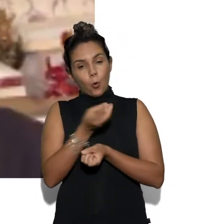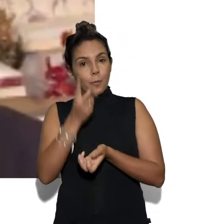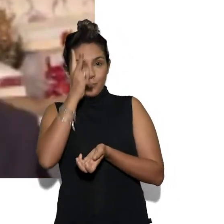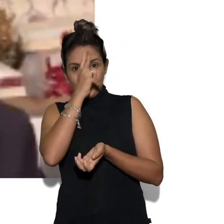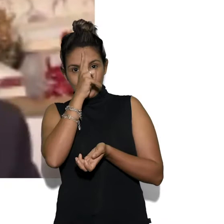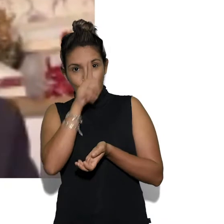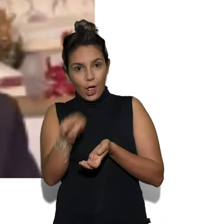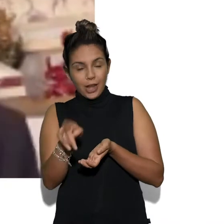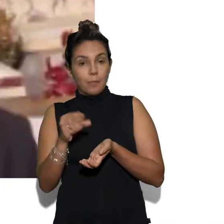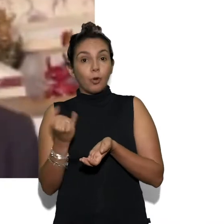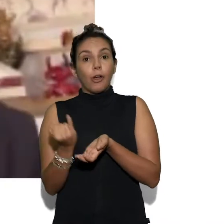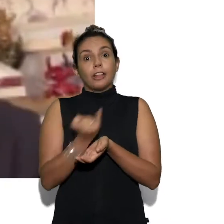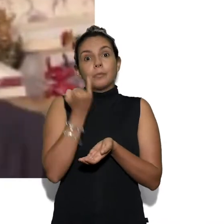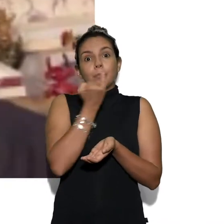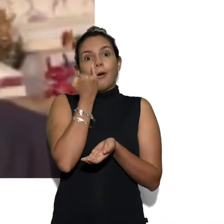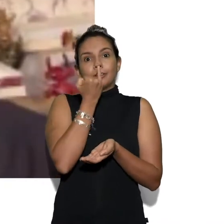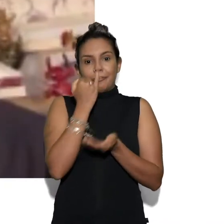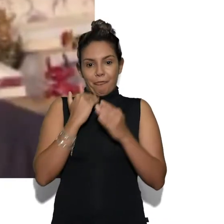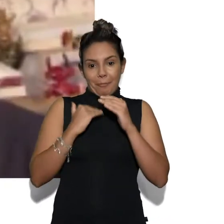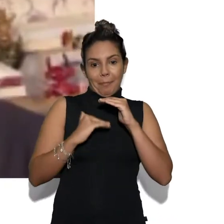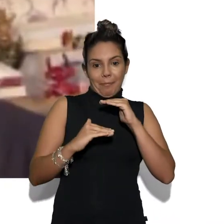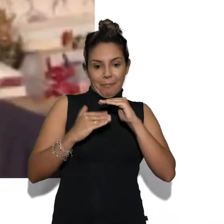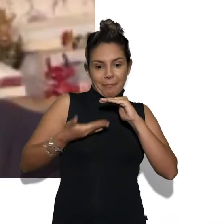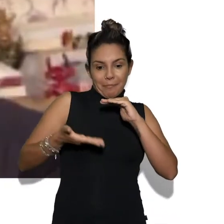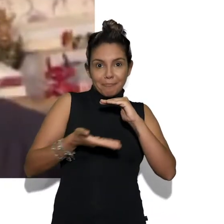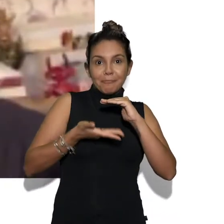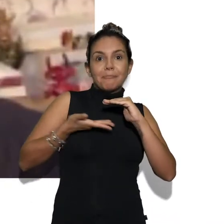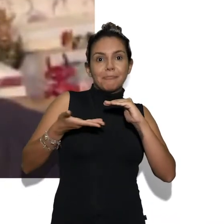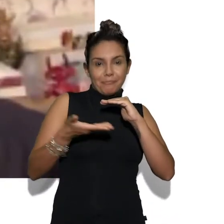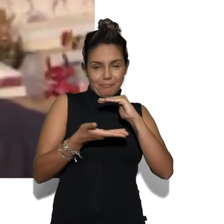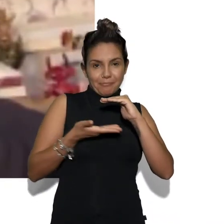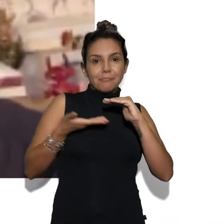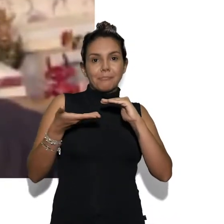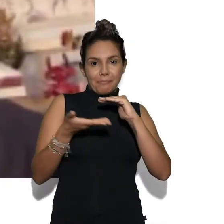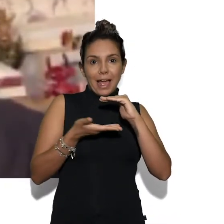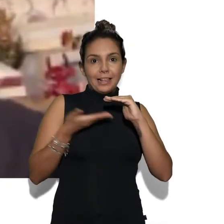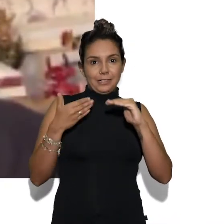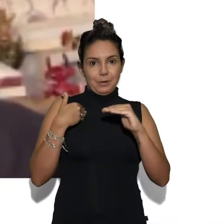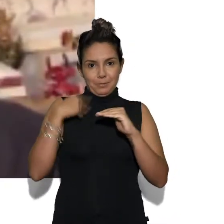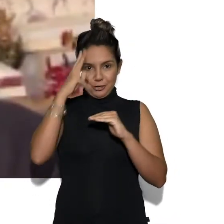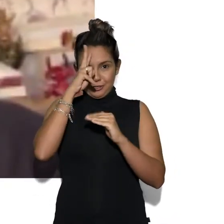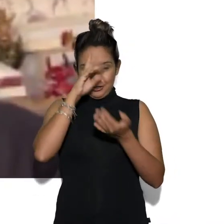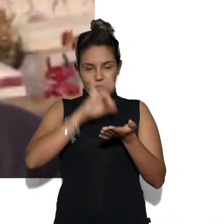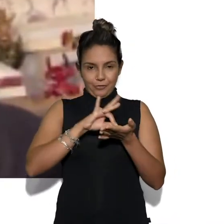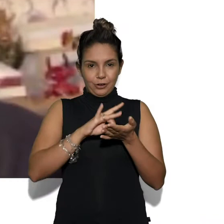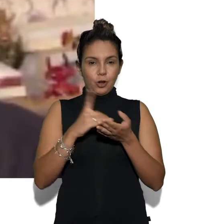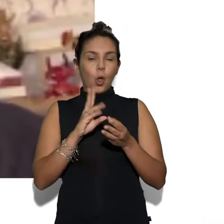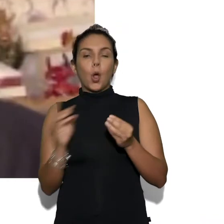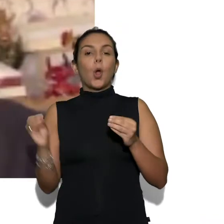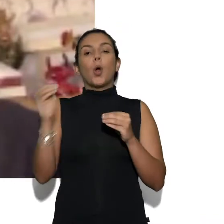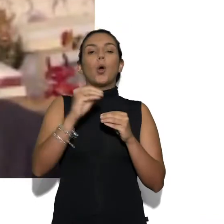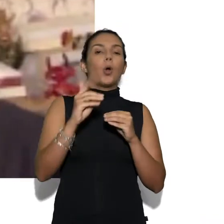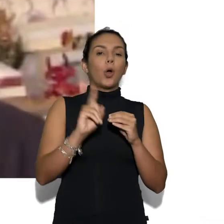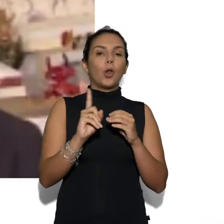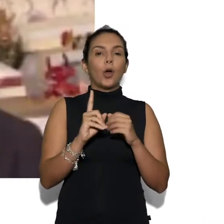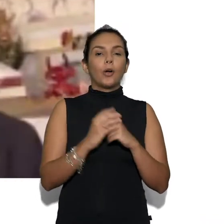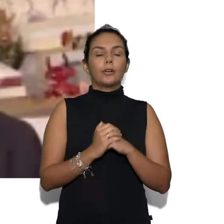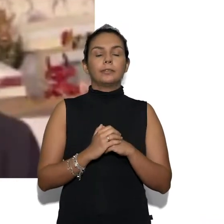fundadoras e estruturantes da minha vida e sobre as quais eu estabeleço uma espécie de dogma,